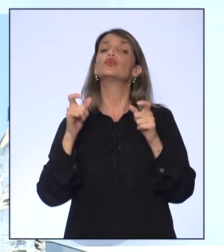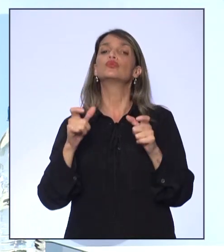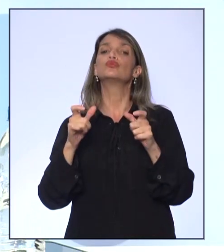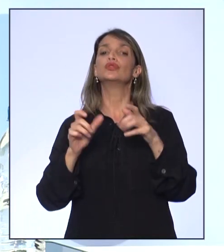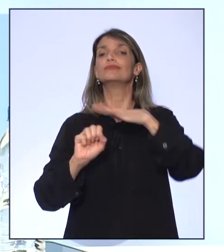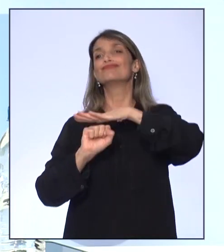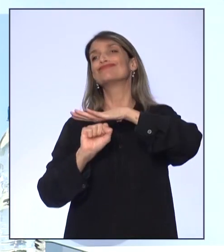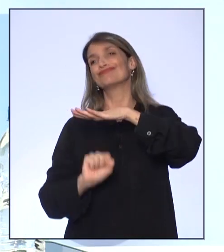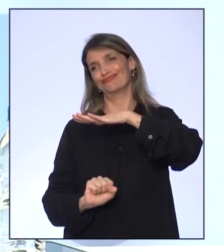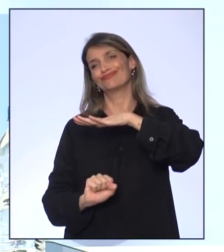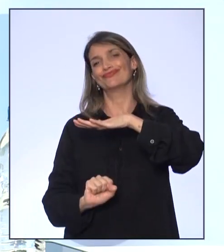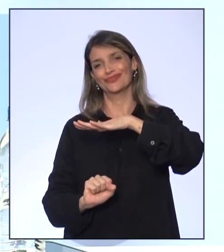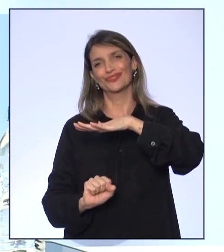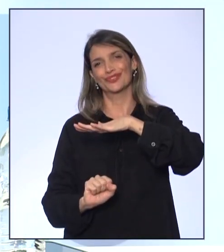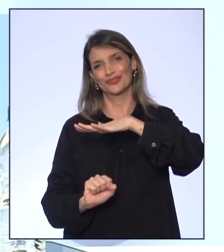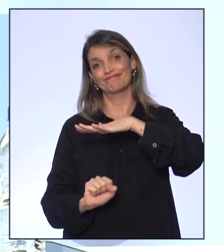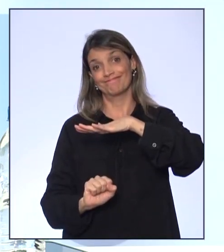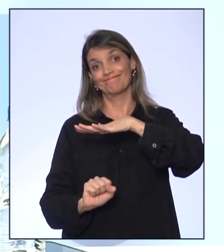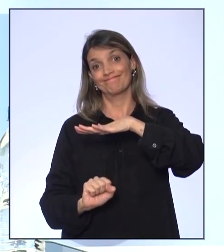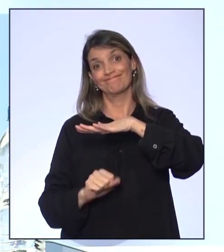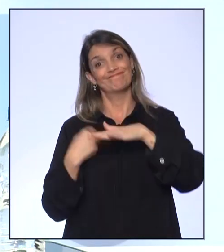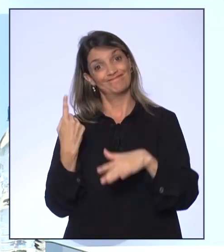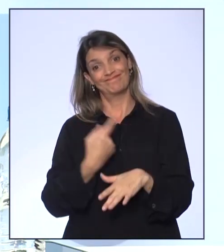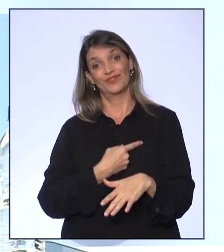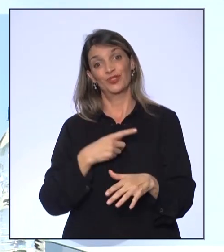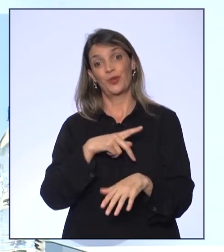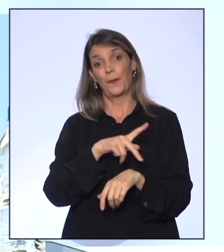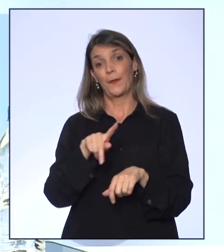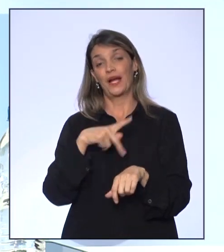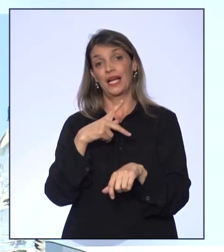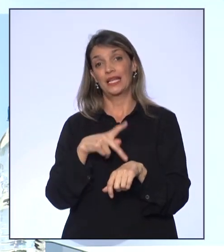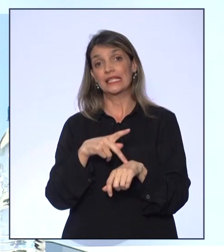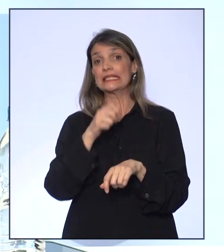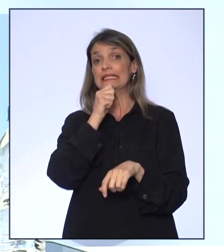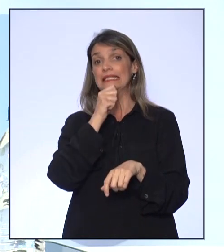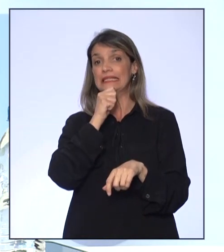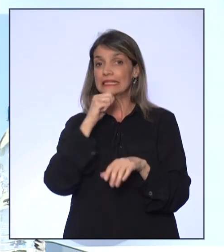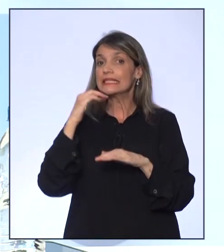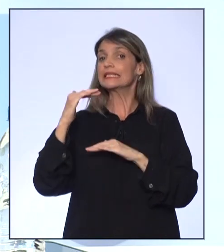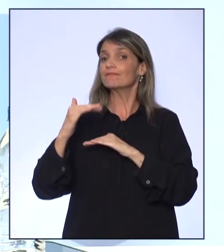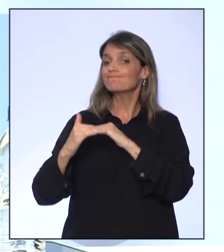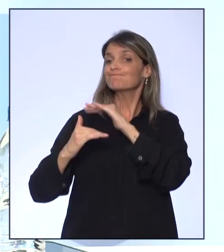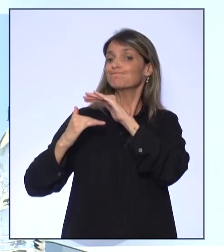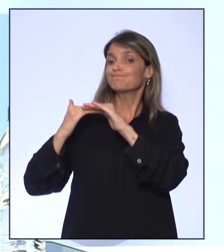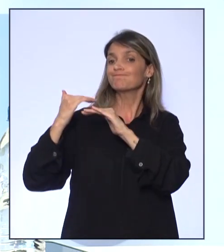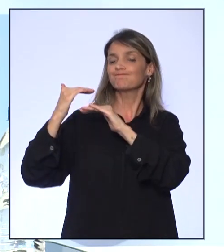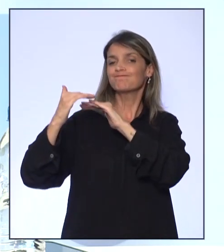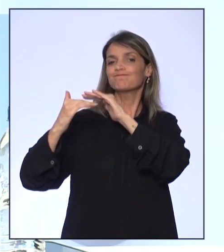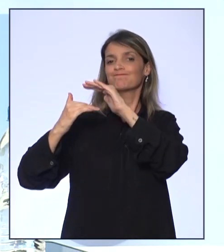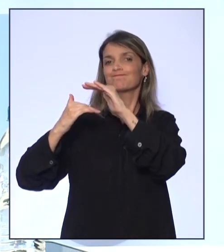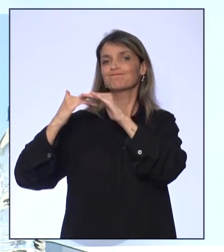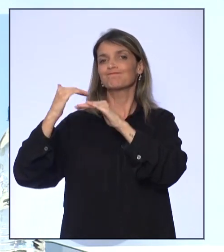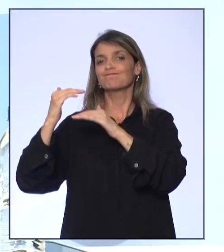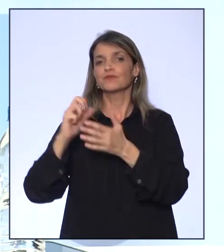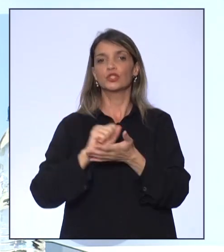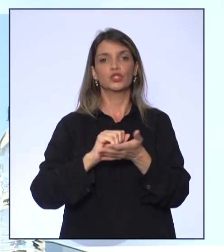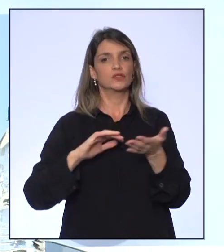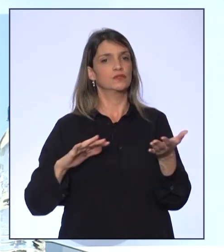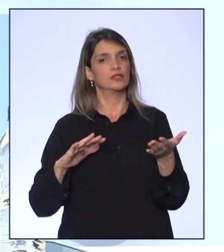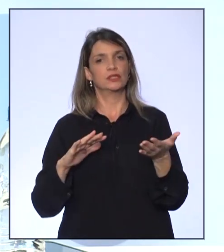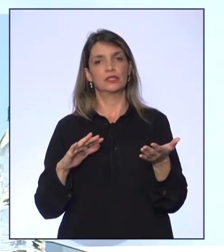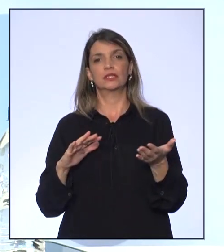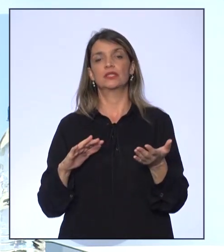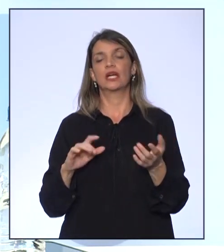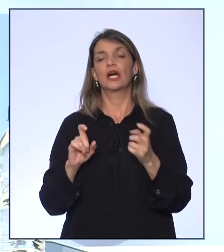sul, né, professor? Então, nós somos aí um país em desenvolvimento ainda, com atividades voltadas ao setor